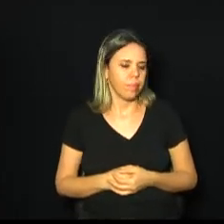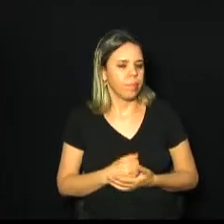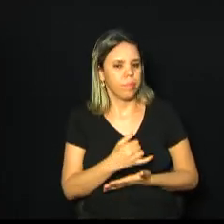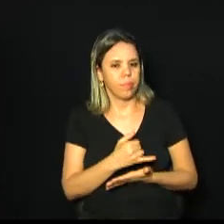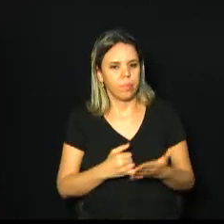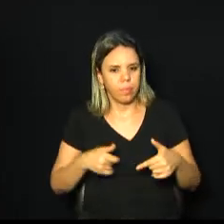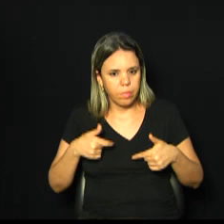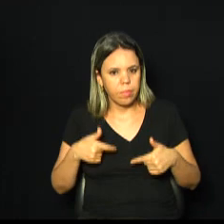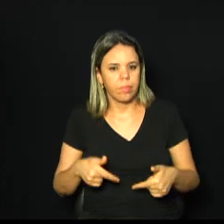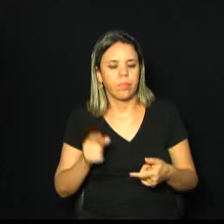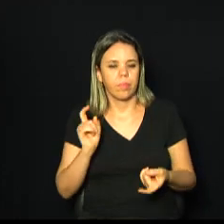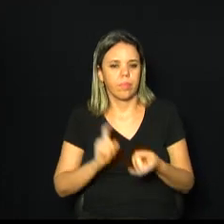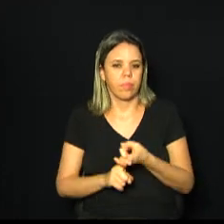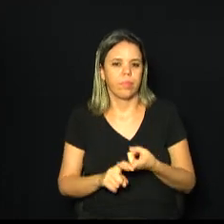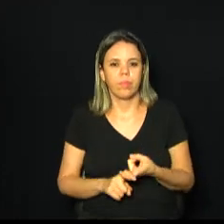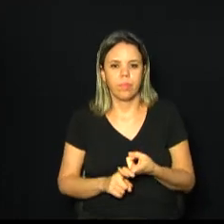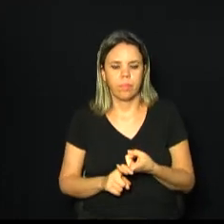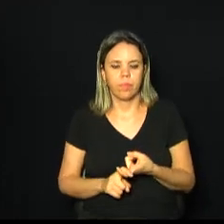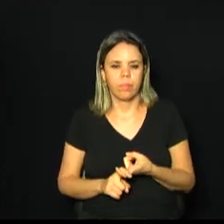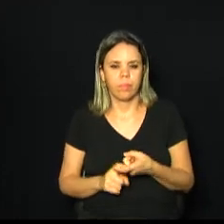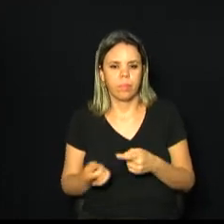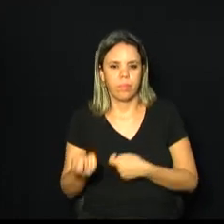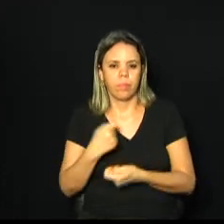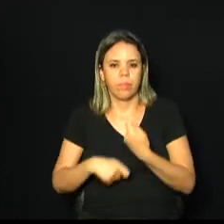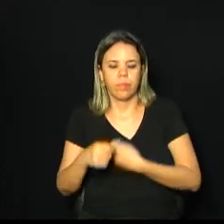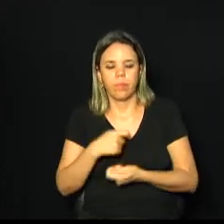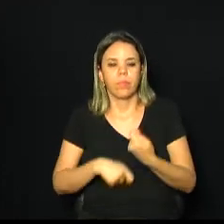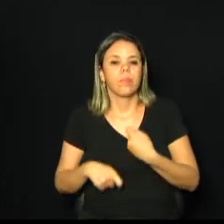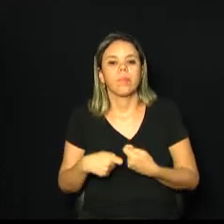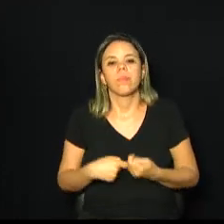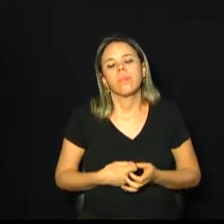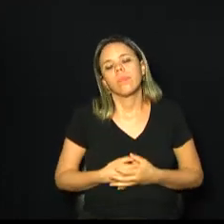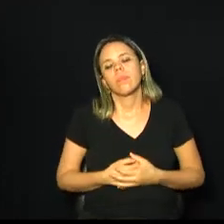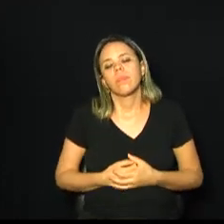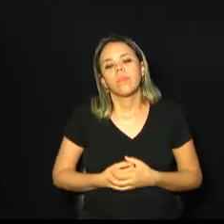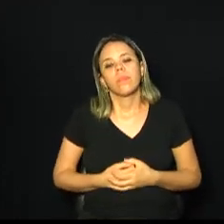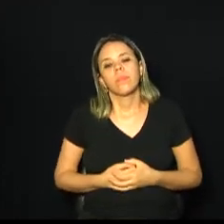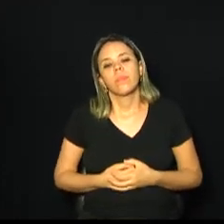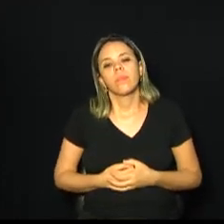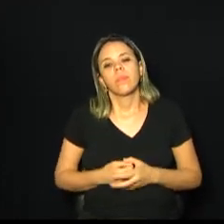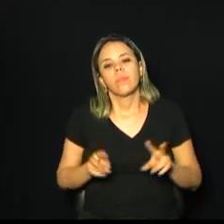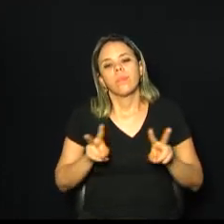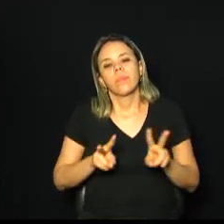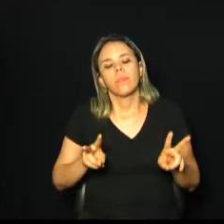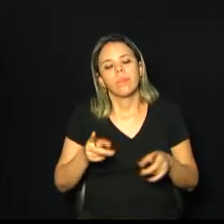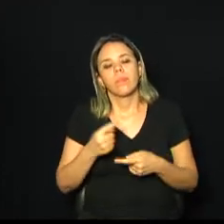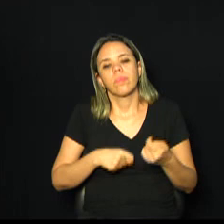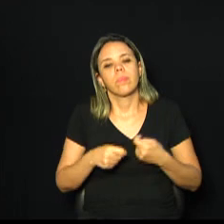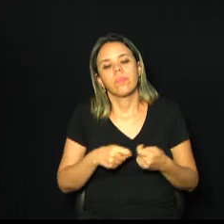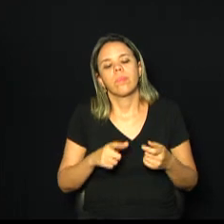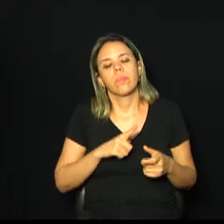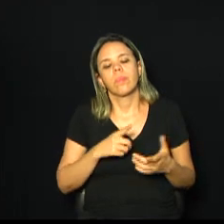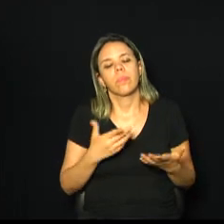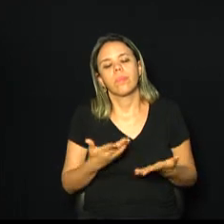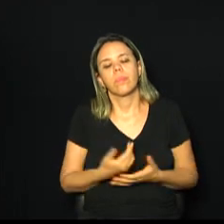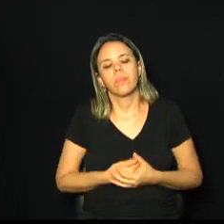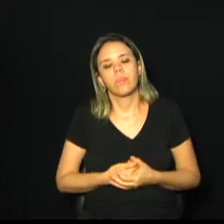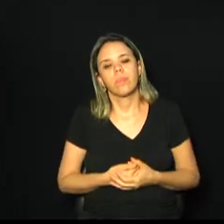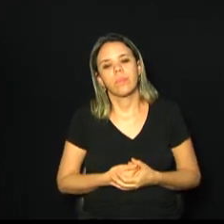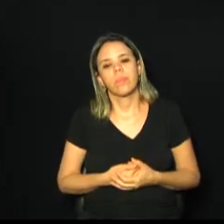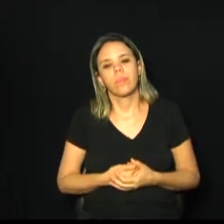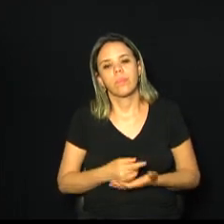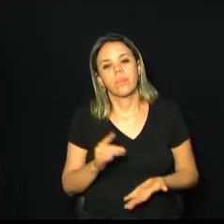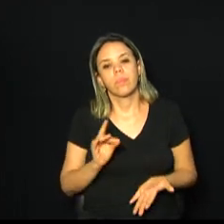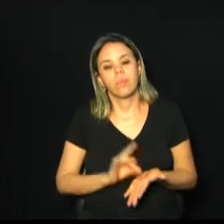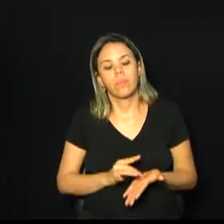ato punitivo administrativo, meramente administrativo, mas que inviabiliza você negociar. Esse é um